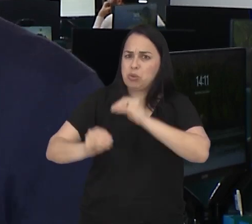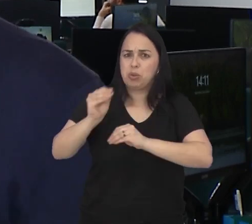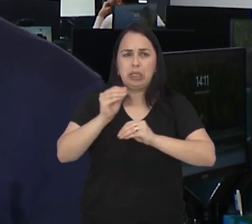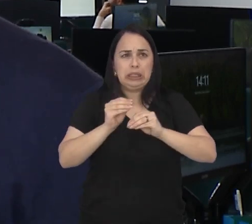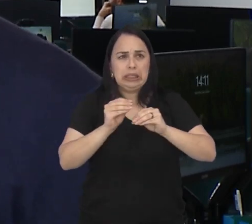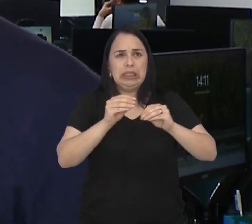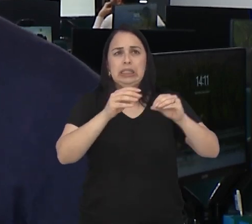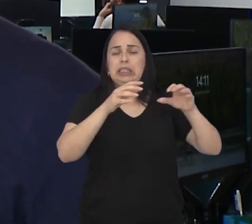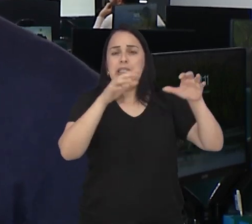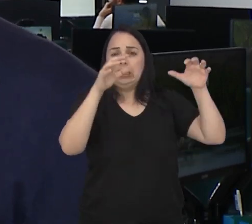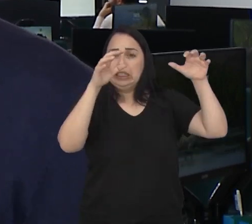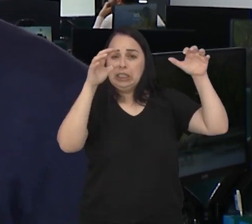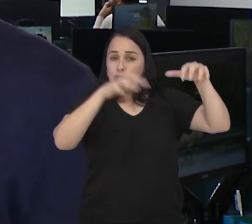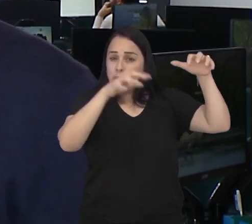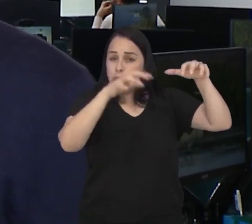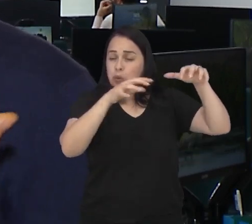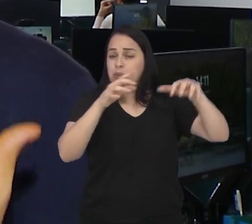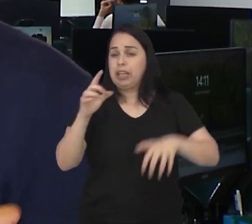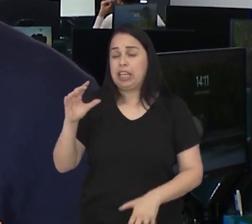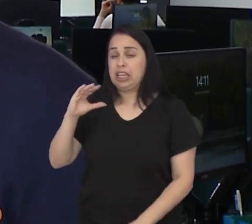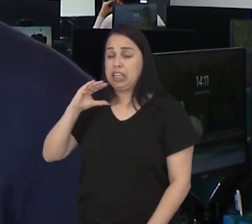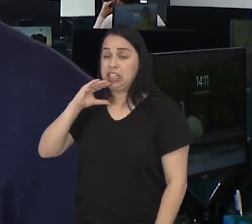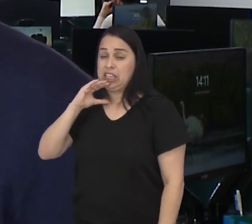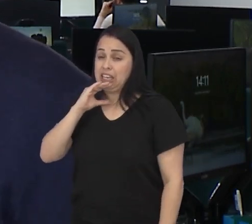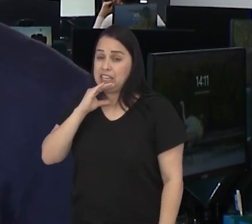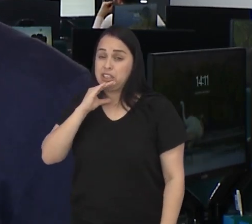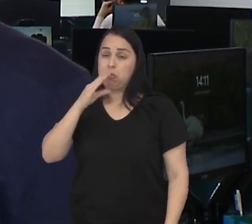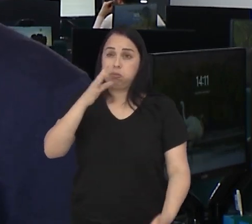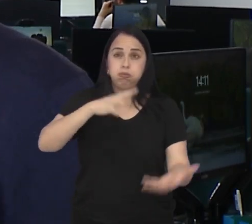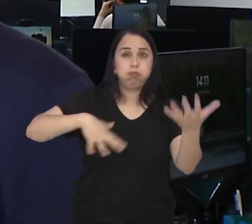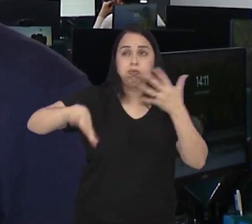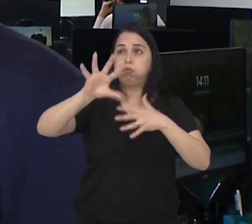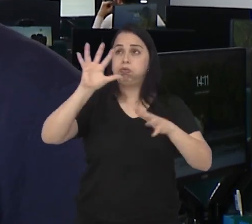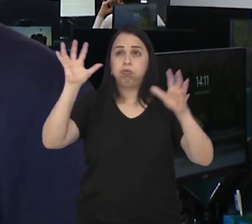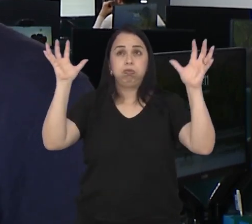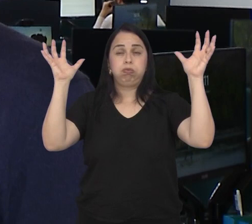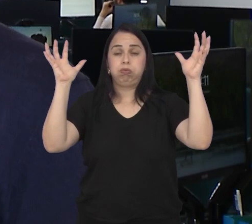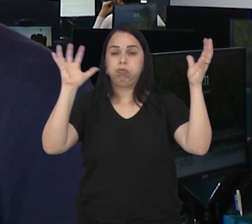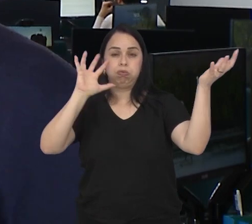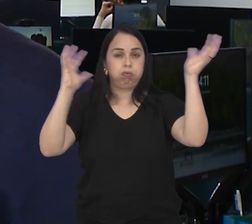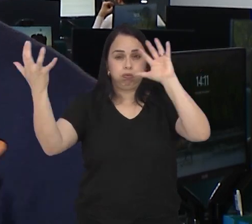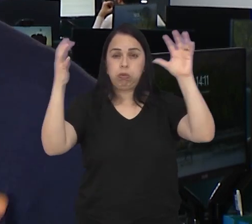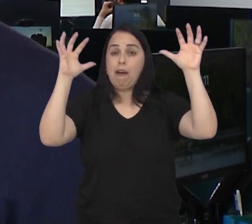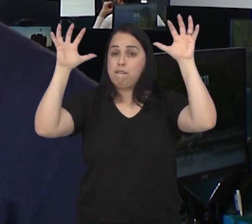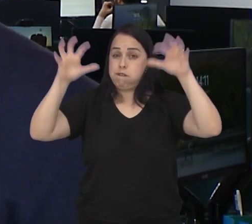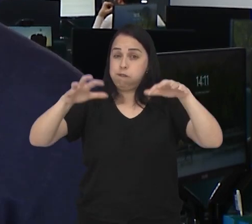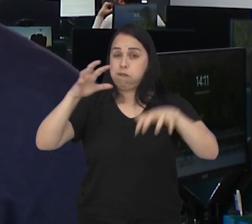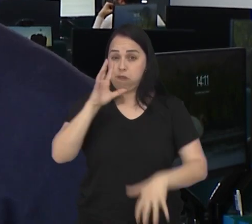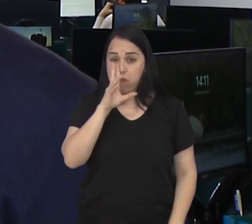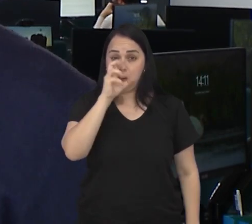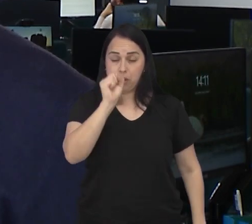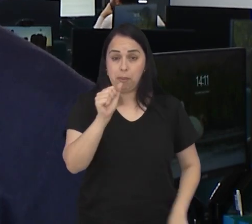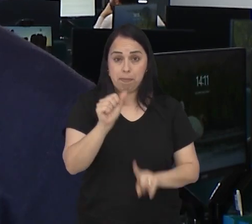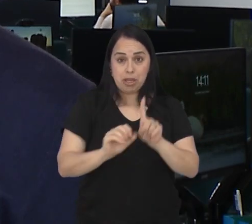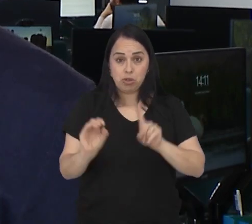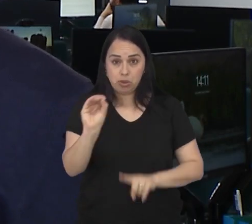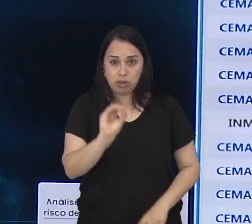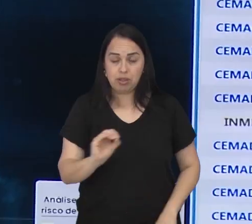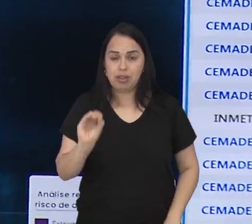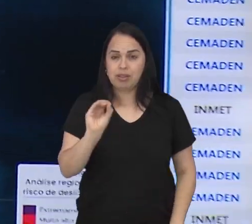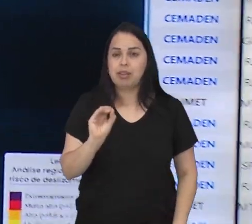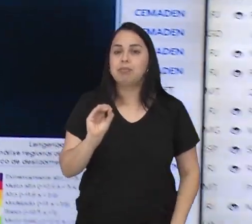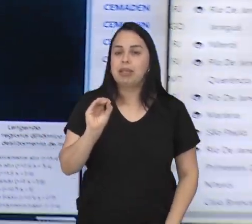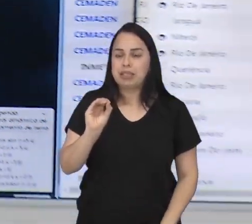esse contraste maior entre dias muito quentes e secos e dias mais chuvosos, nessas viradas de tempo a gente pode ter tempestades mais